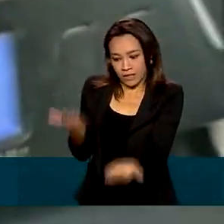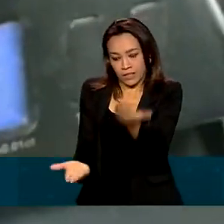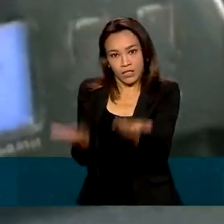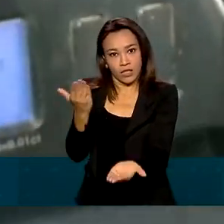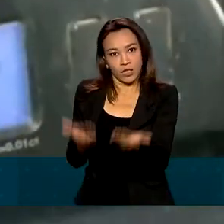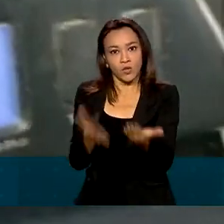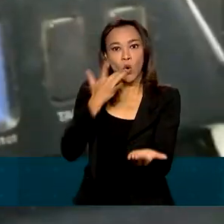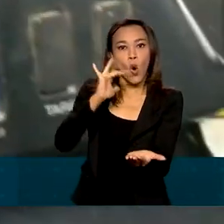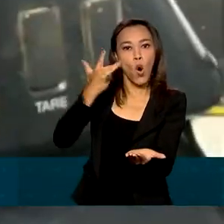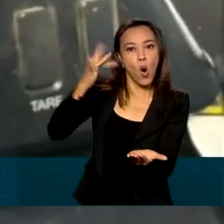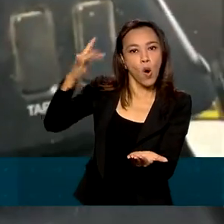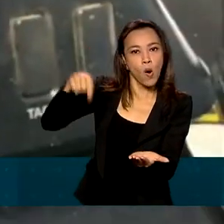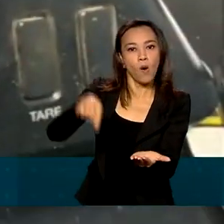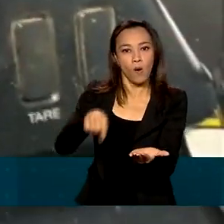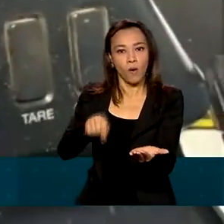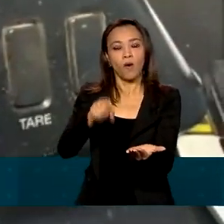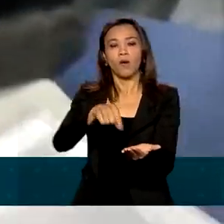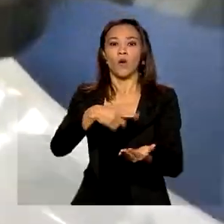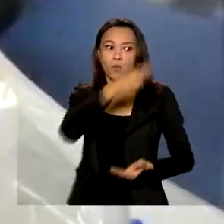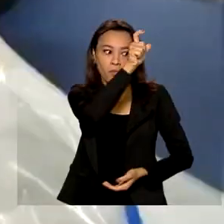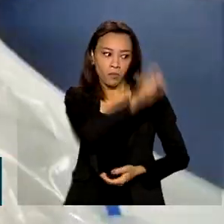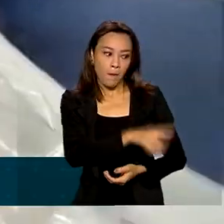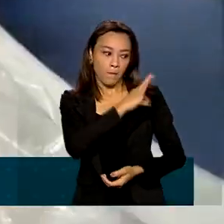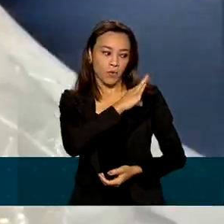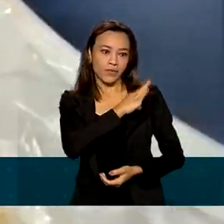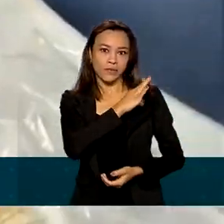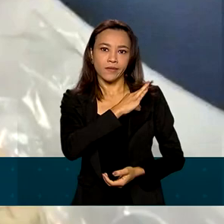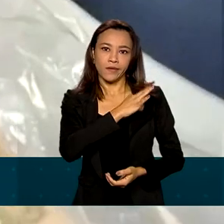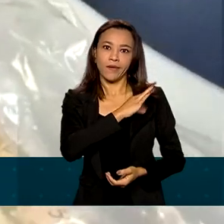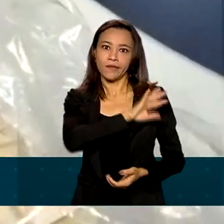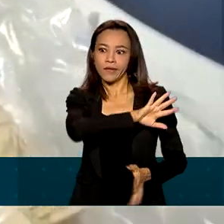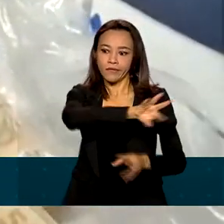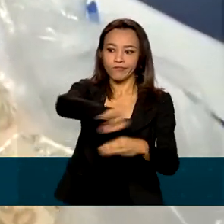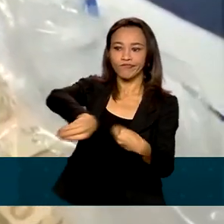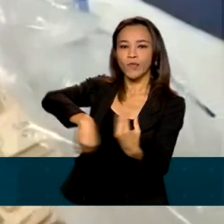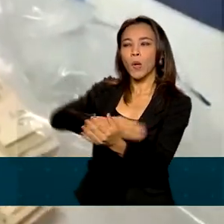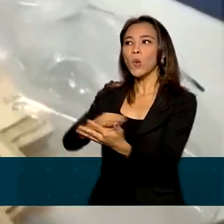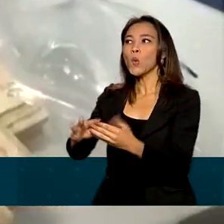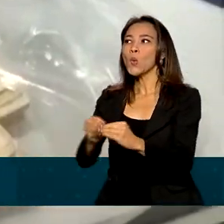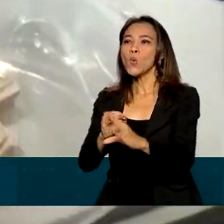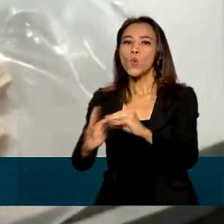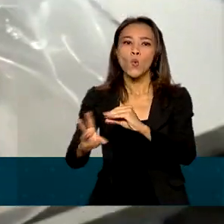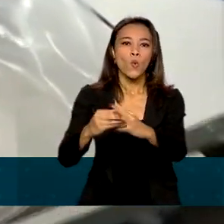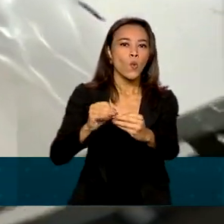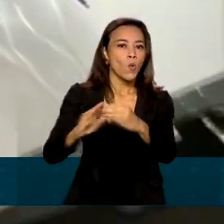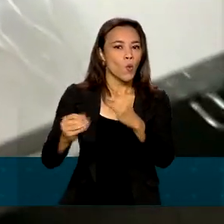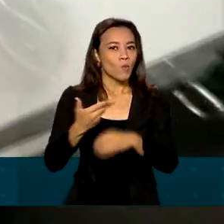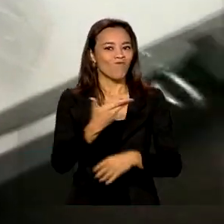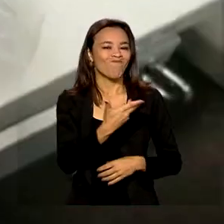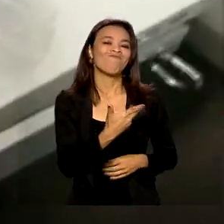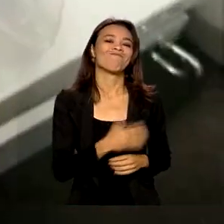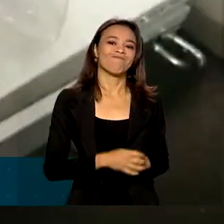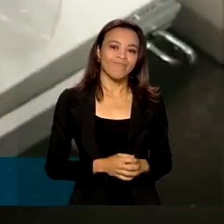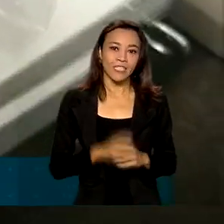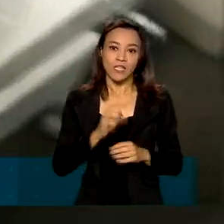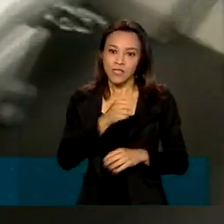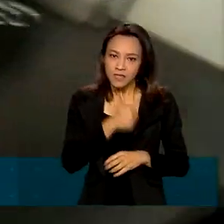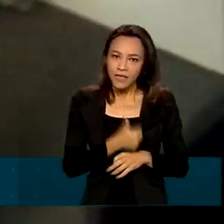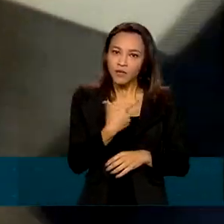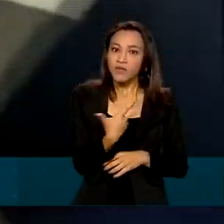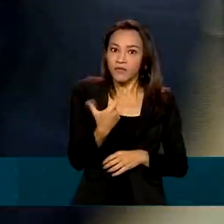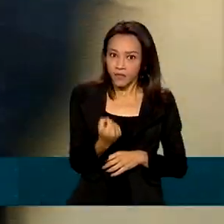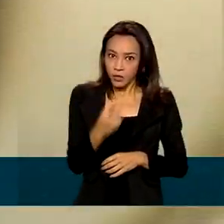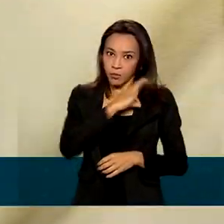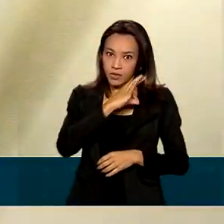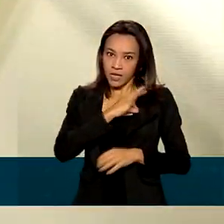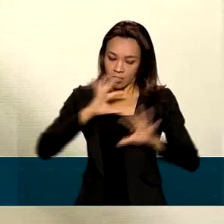ação começou após a prisão de um policial federal envolvido no esquema de contrabando participaram da operação ruta cerca de 120